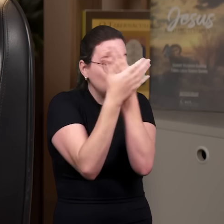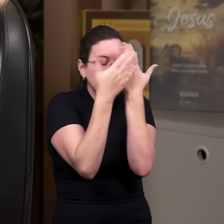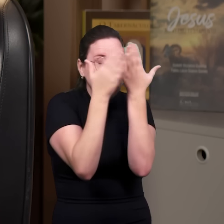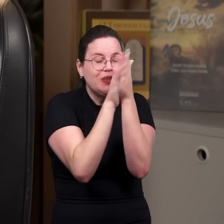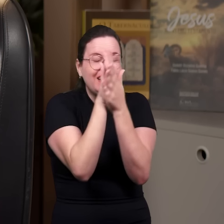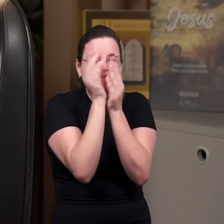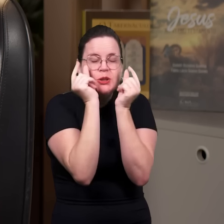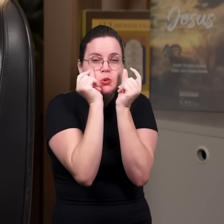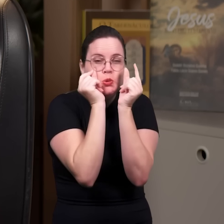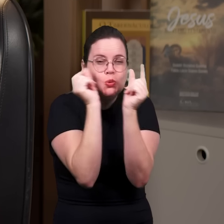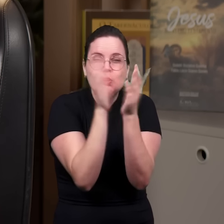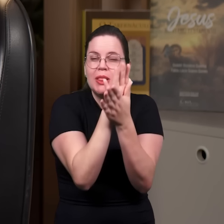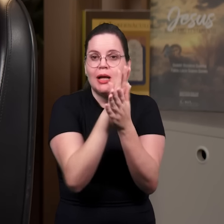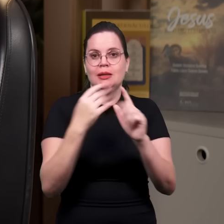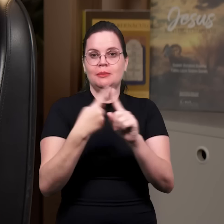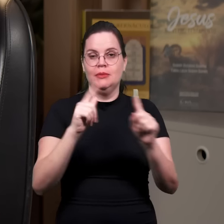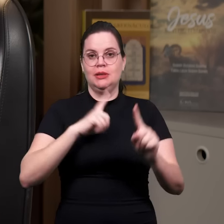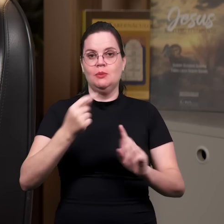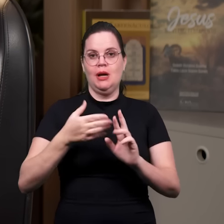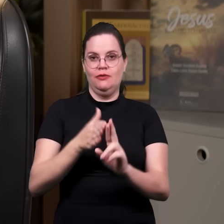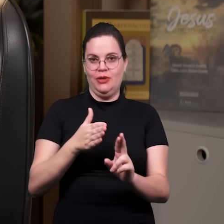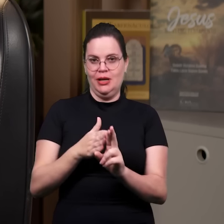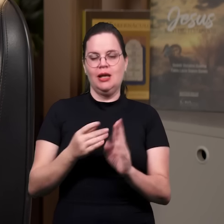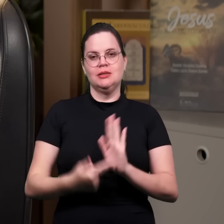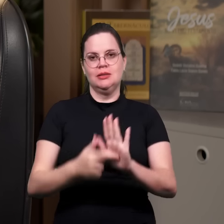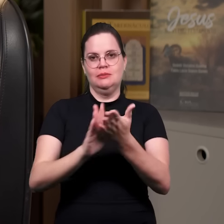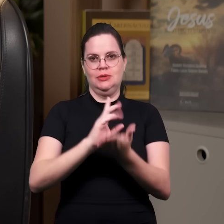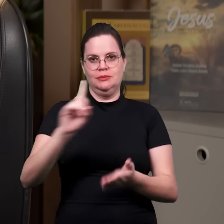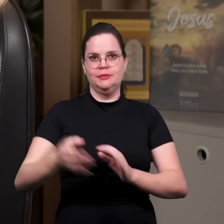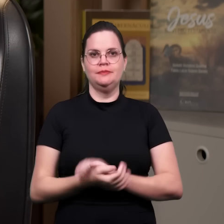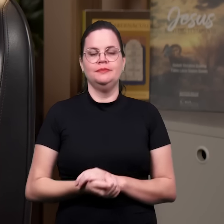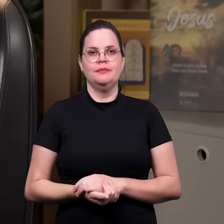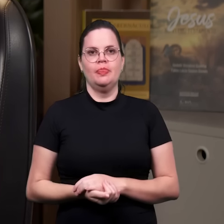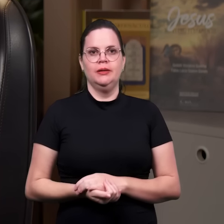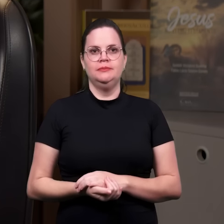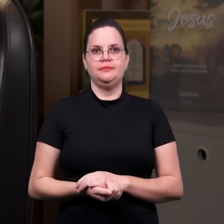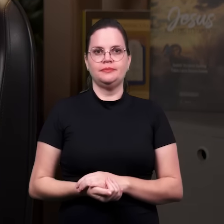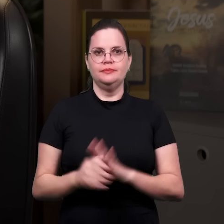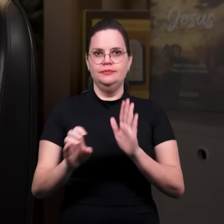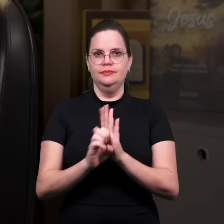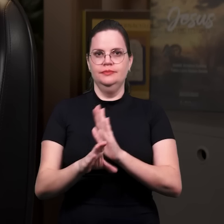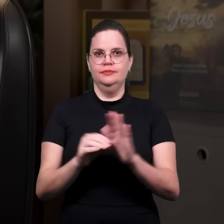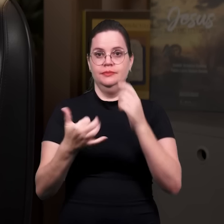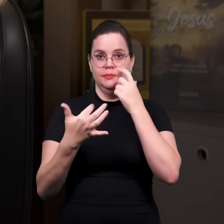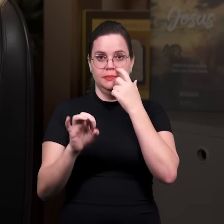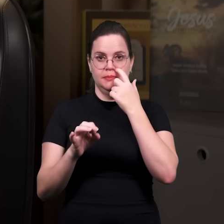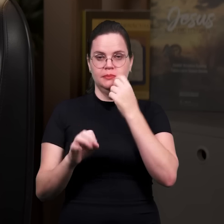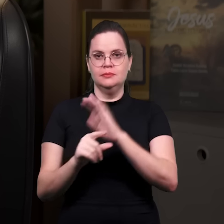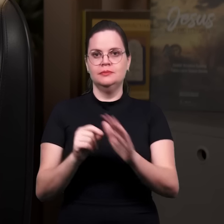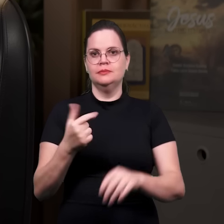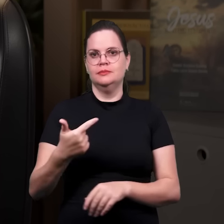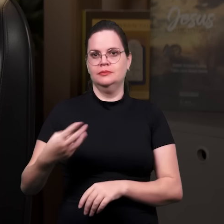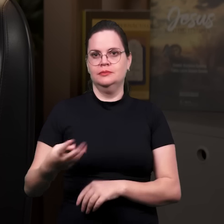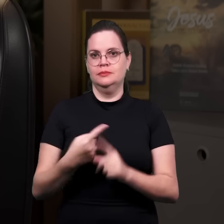bíblica muito interessante que, mesmo diante da situação do mundo da época, em Êxodo 10, 23, diz assim, que